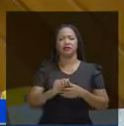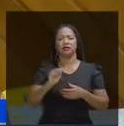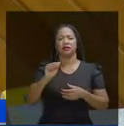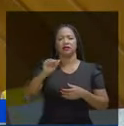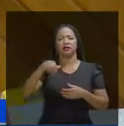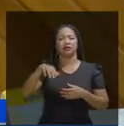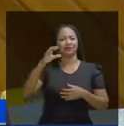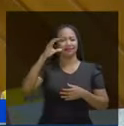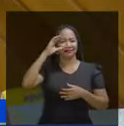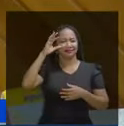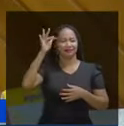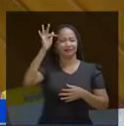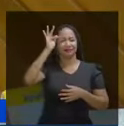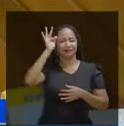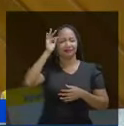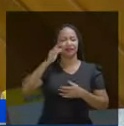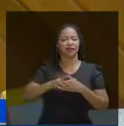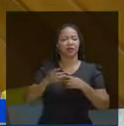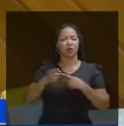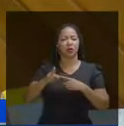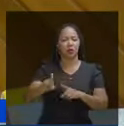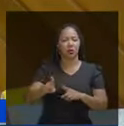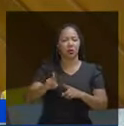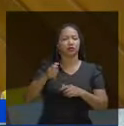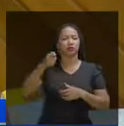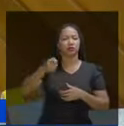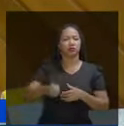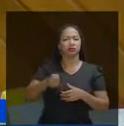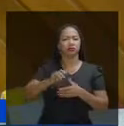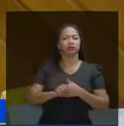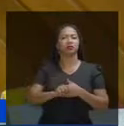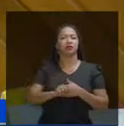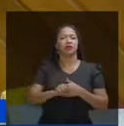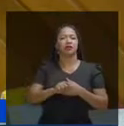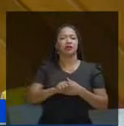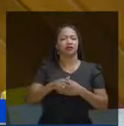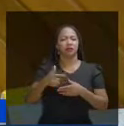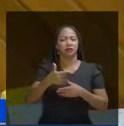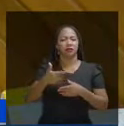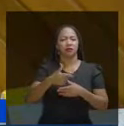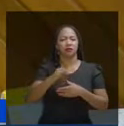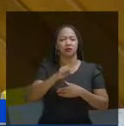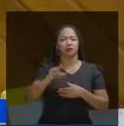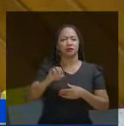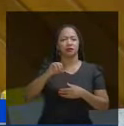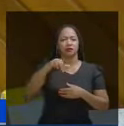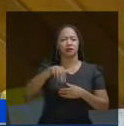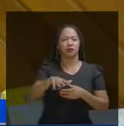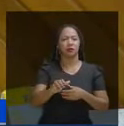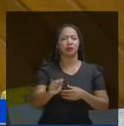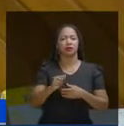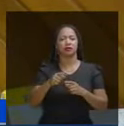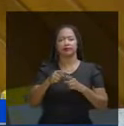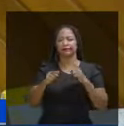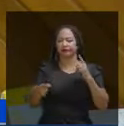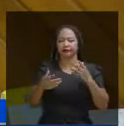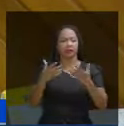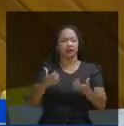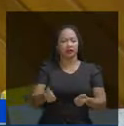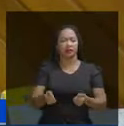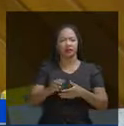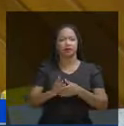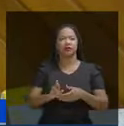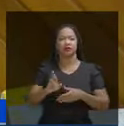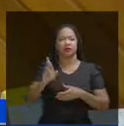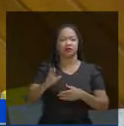Oliveira Furlan, contra a sentença proferida pelo juízo da 2ª Zona Eleitoral, que julgou improcedente a representação